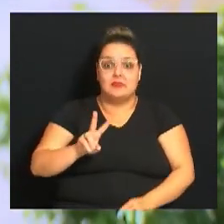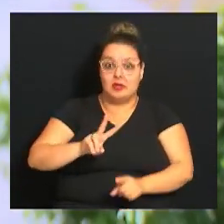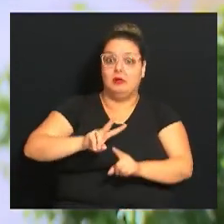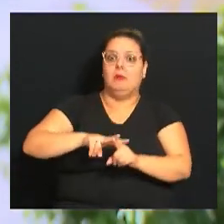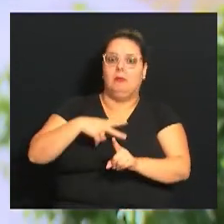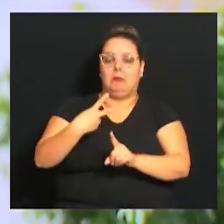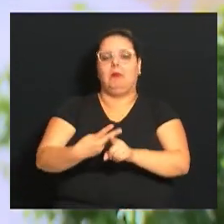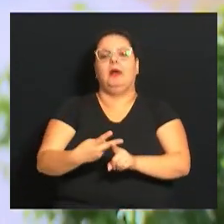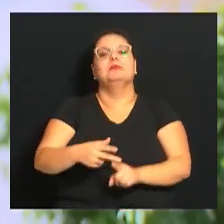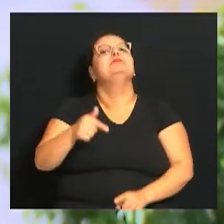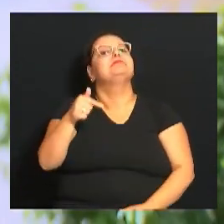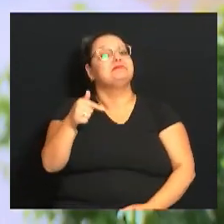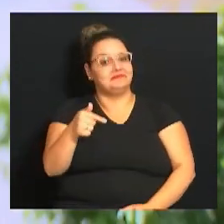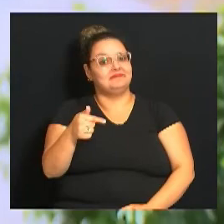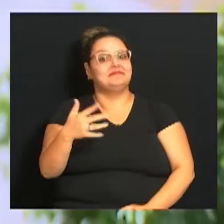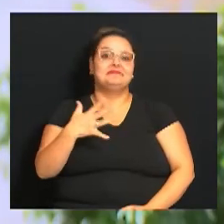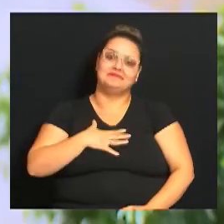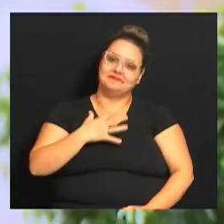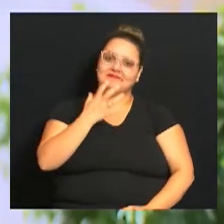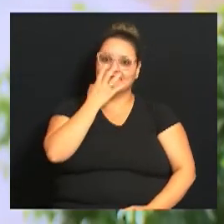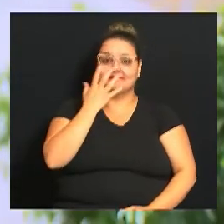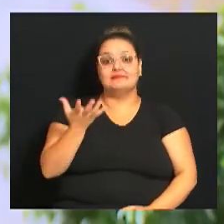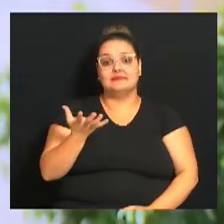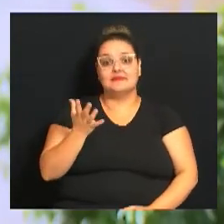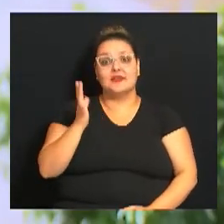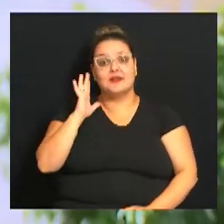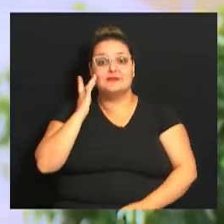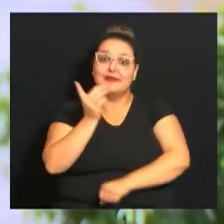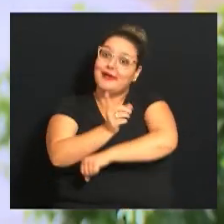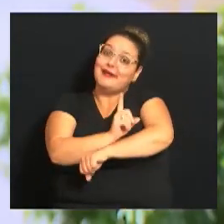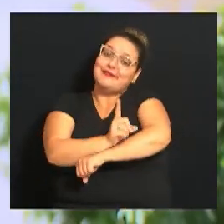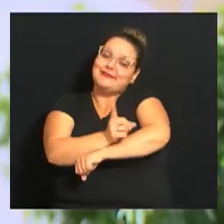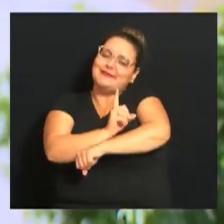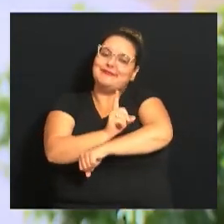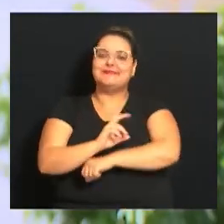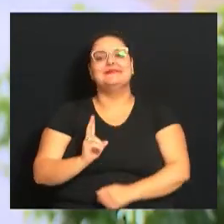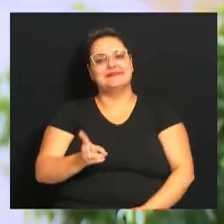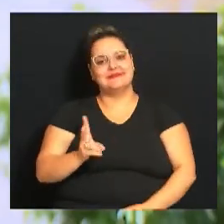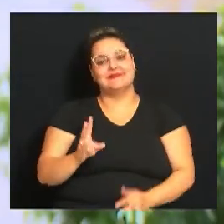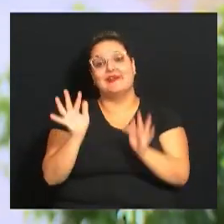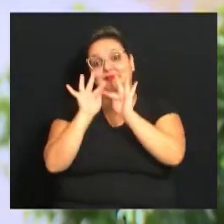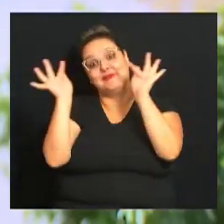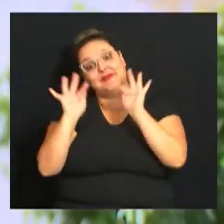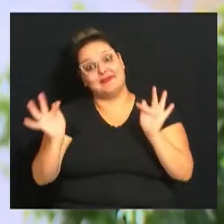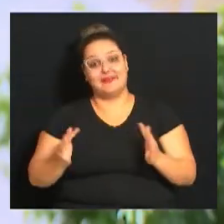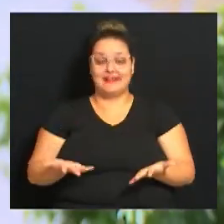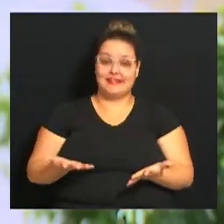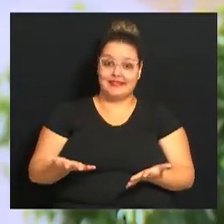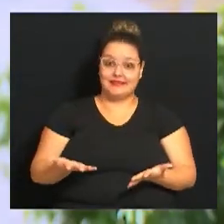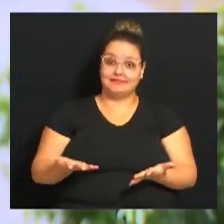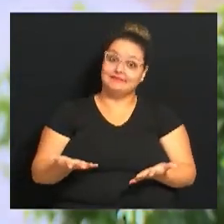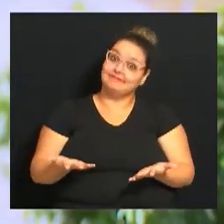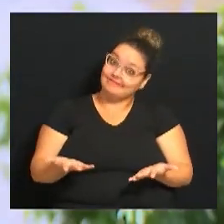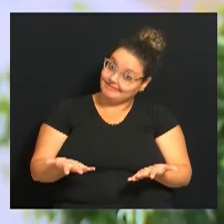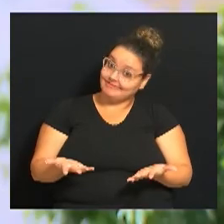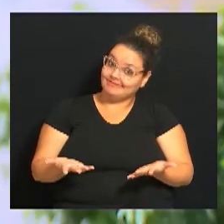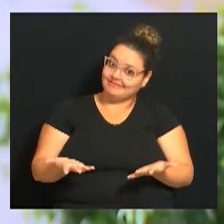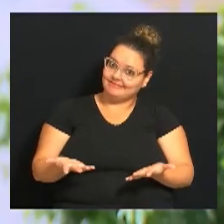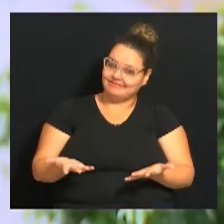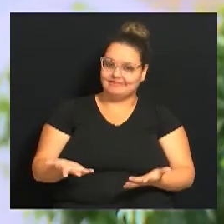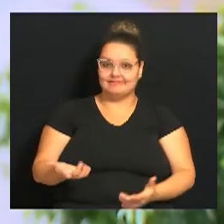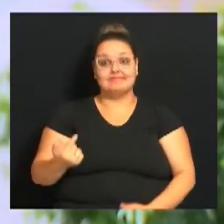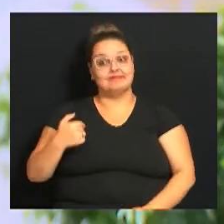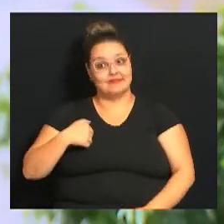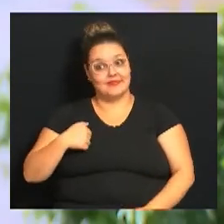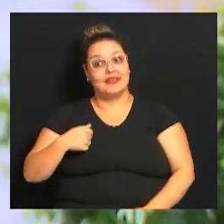por 7 e achava que quando ele abanava o rabinho, todas as vezes era porque ele estava muito feliz. Eu ainda tenho